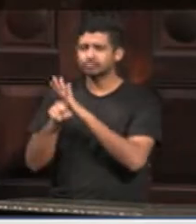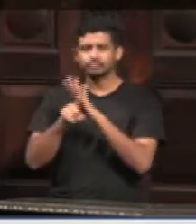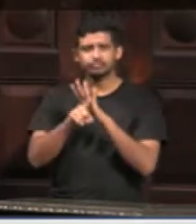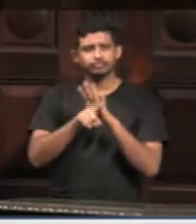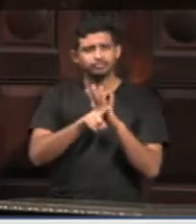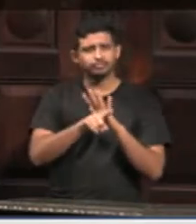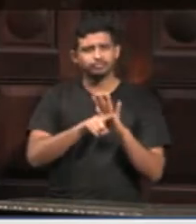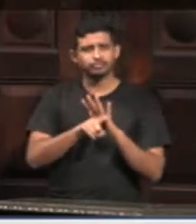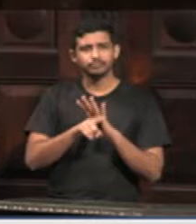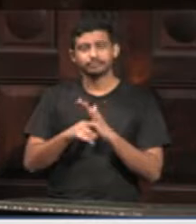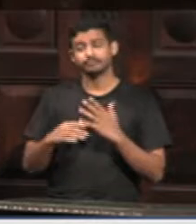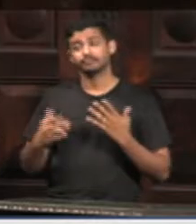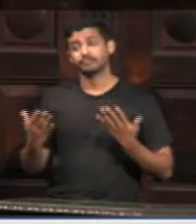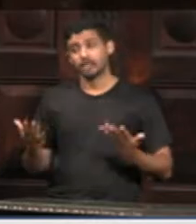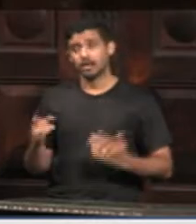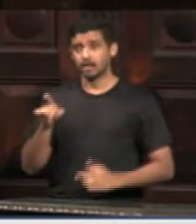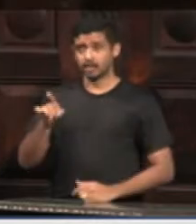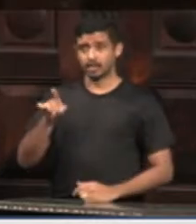manifestou